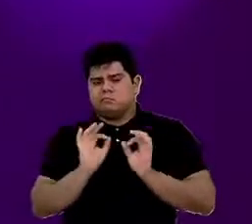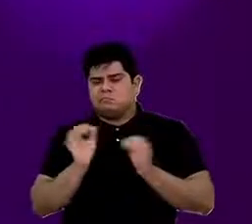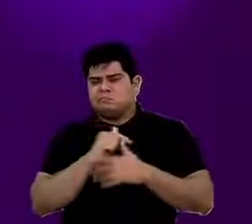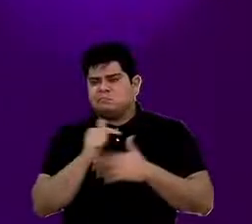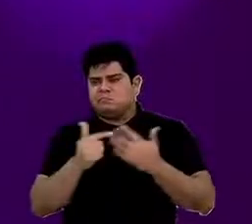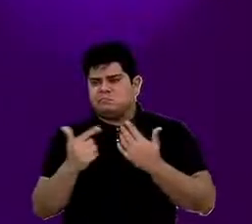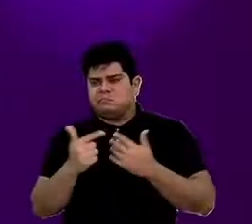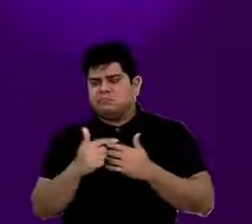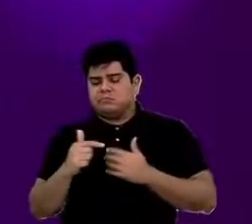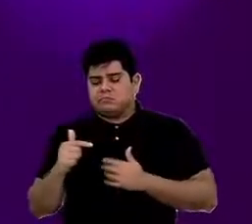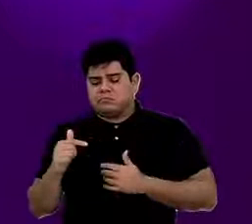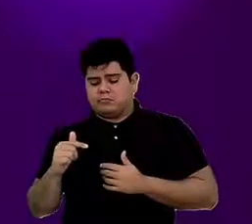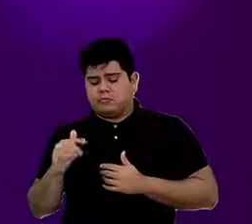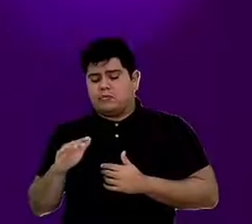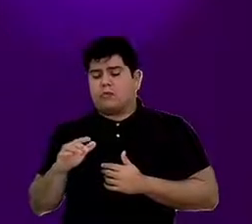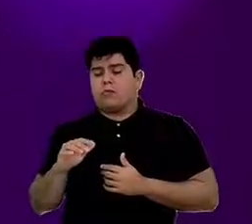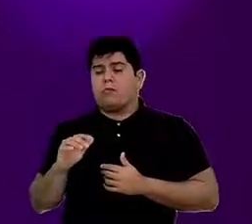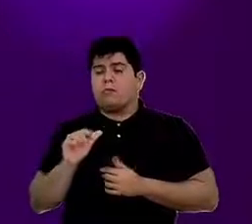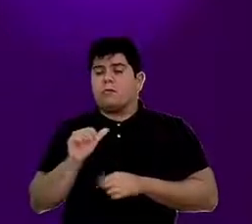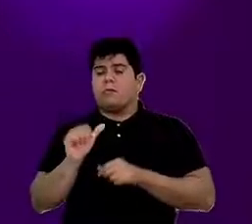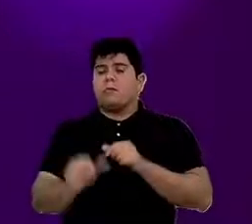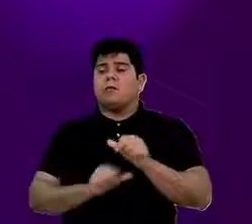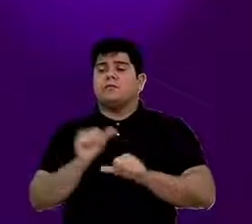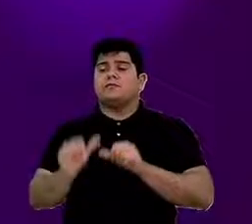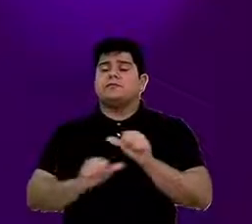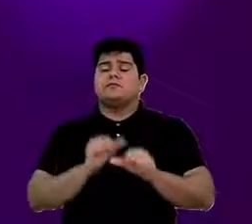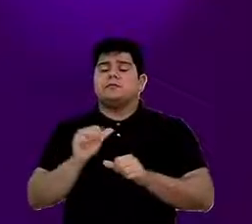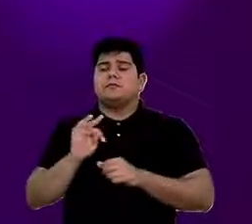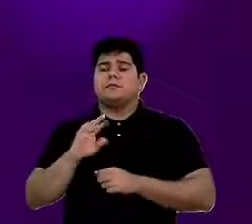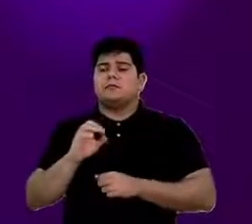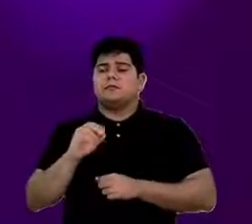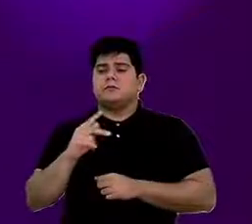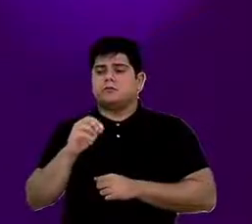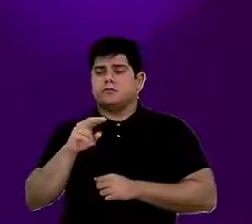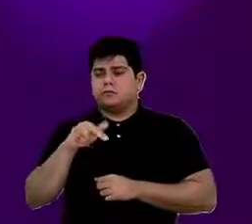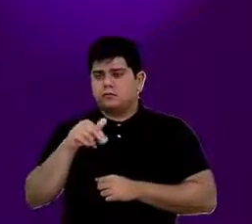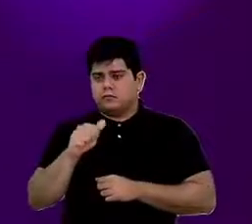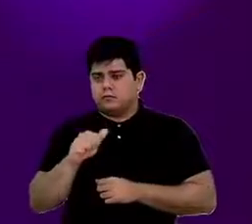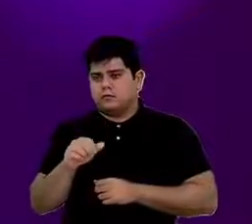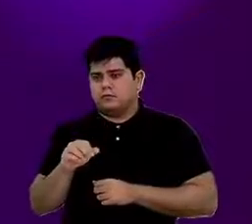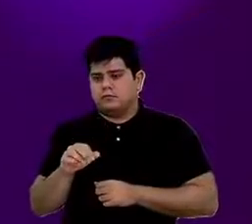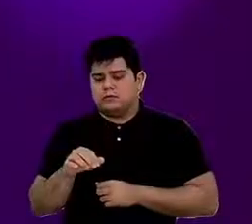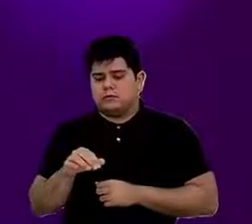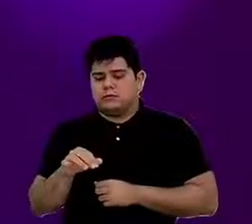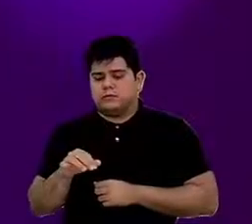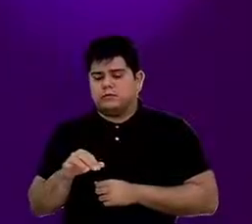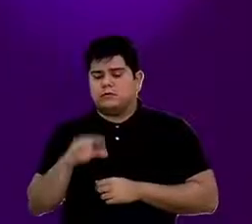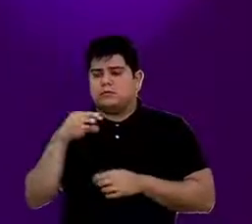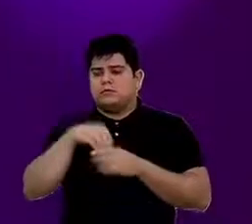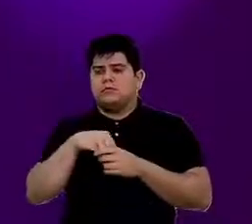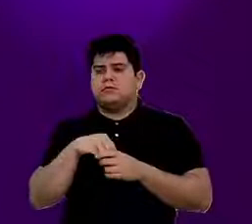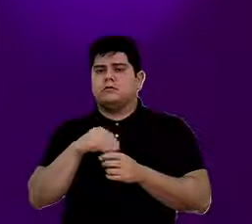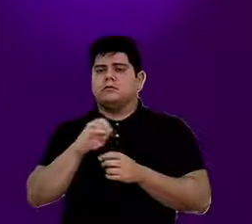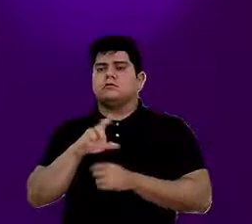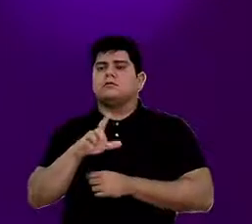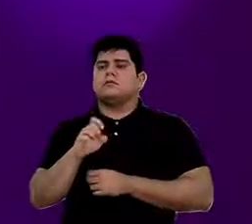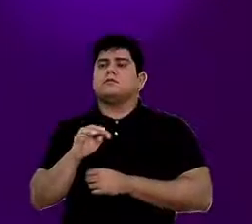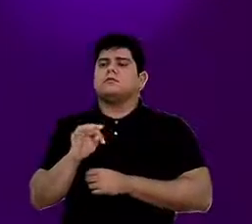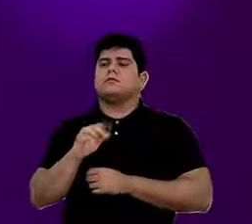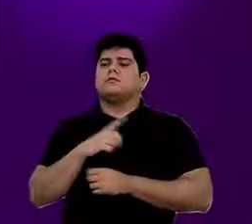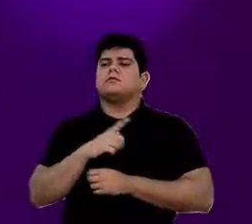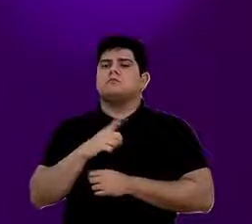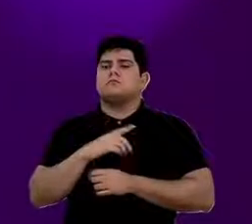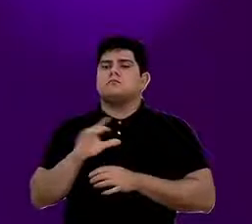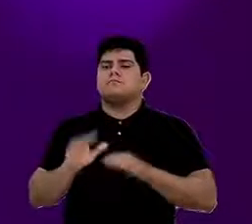com alteração de troponina ou strain no eletro, ou seja, demonstrando algum grau já de